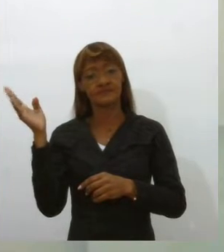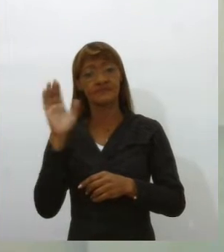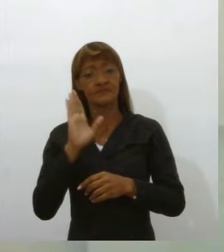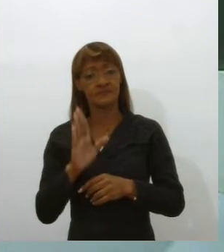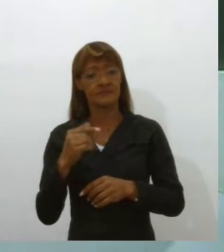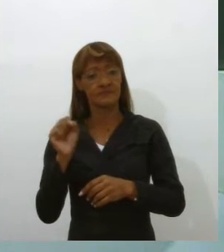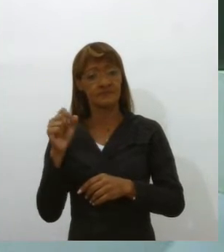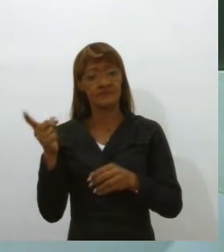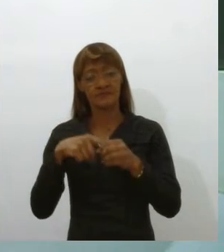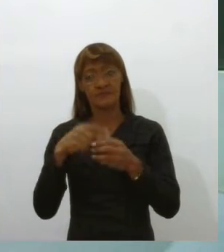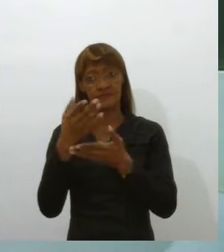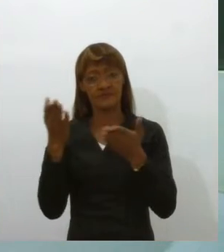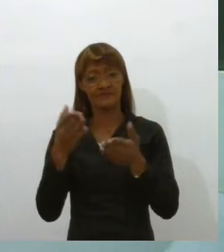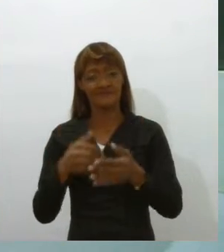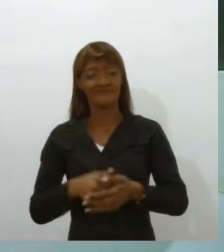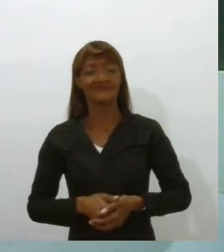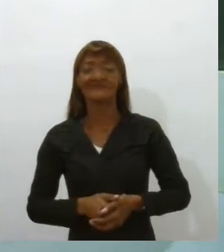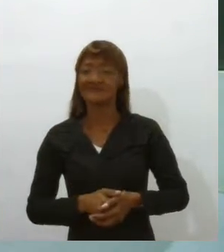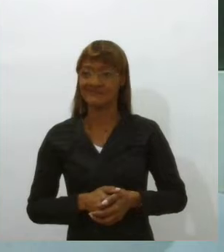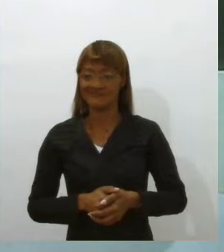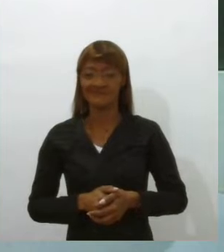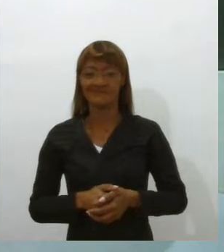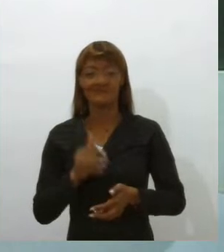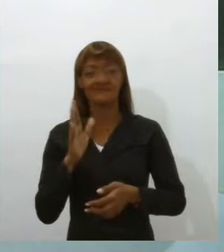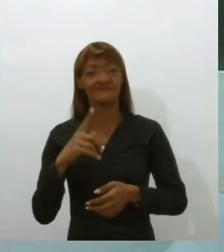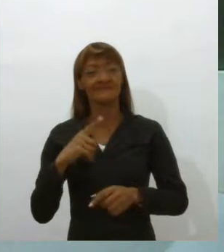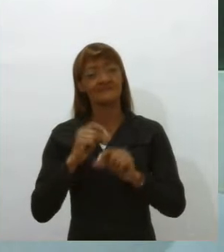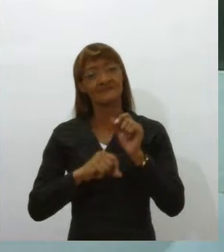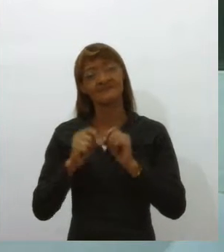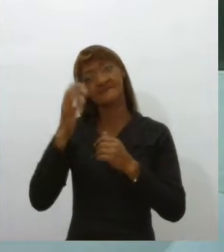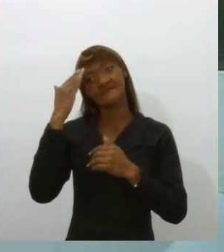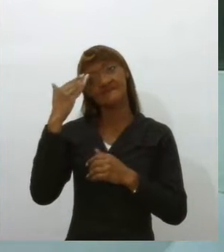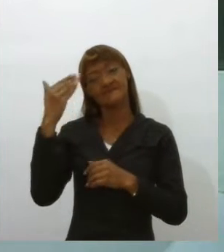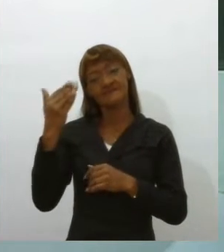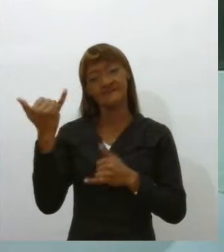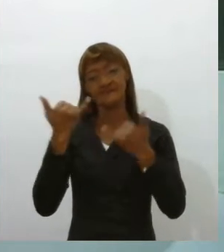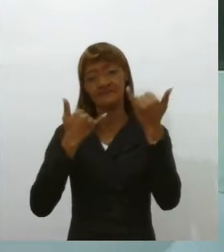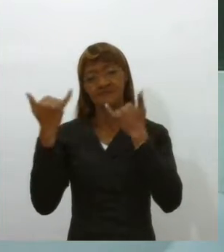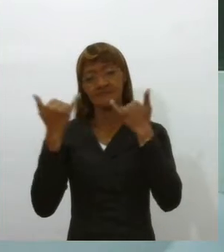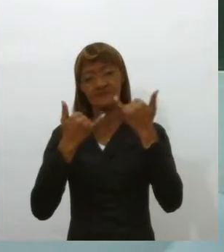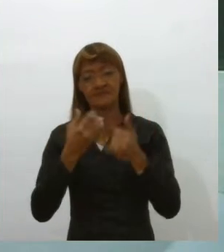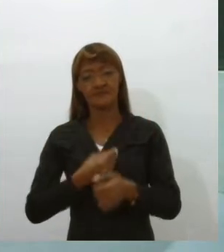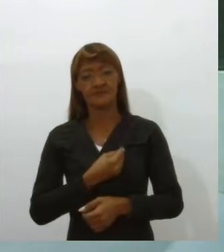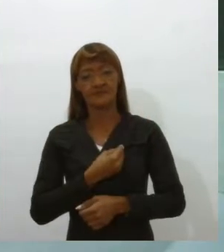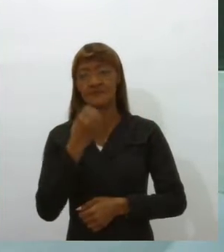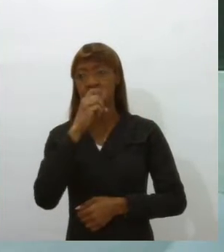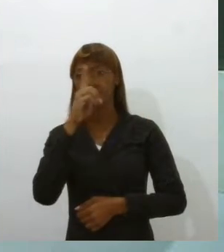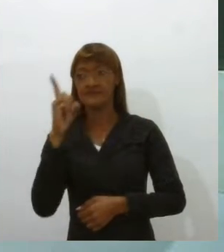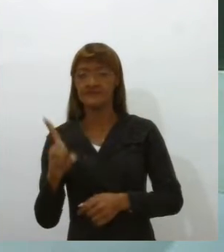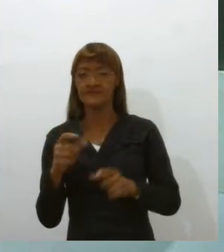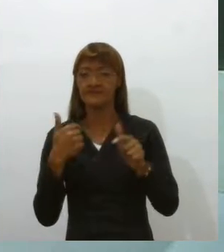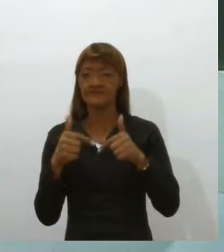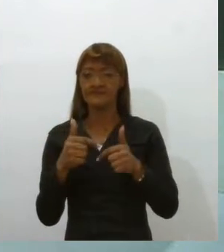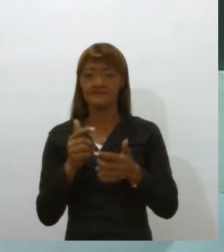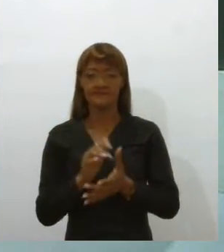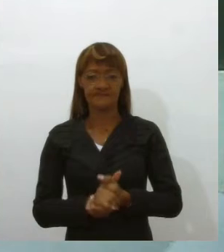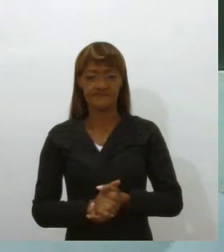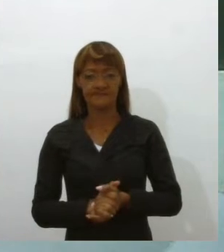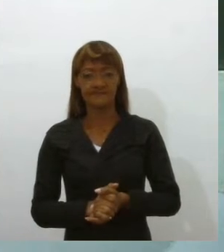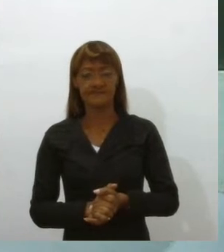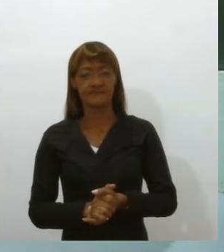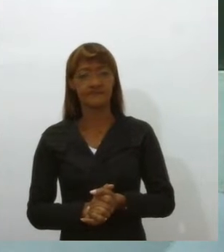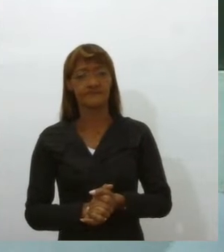tudo. Isso mesmo, Júnior. Obrigada, viu, pelas informações, pela participação. Bom dia e bom trabalho aí na agência. E acompanhe